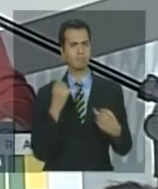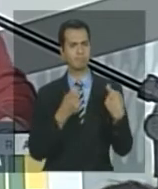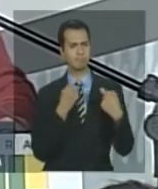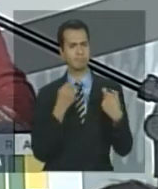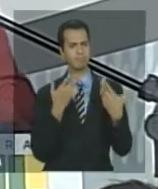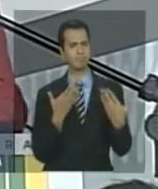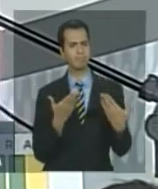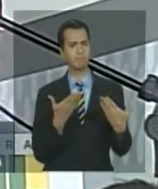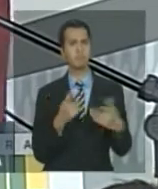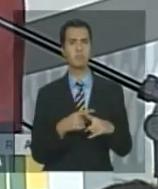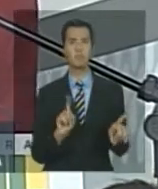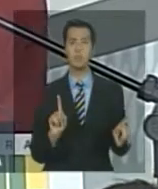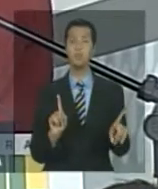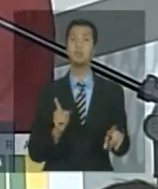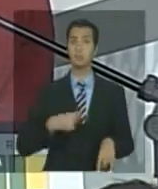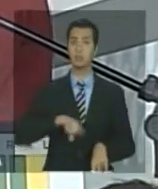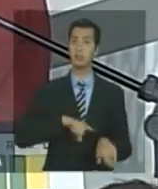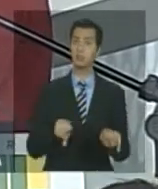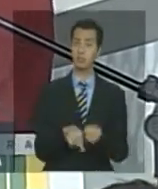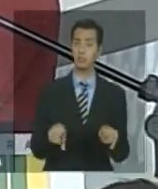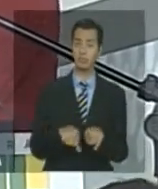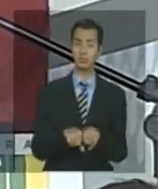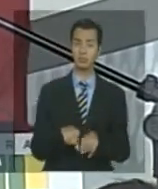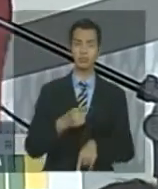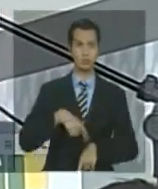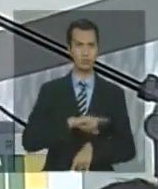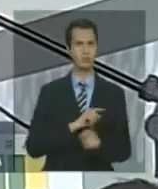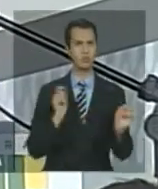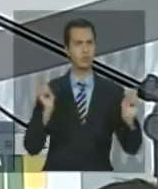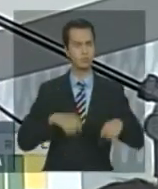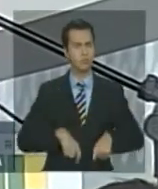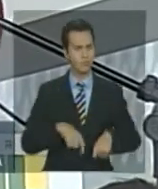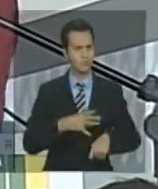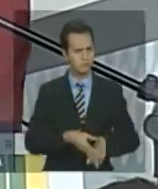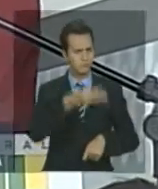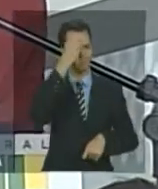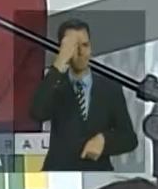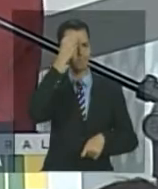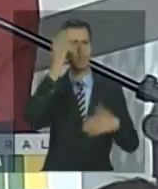os elementos para tomar as providências para reduzir